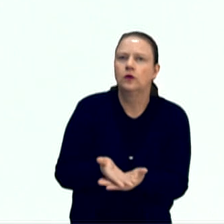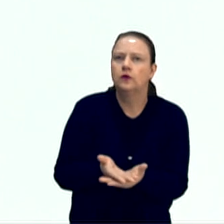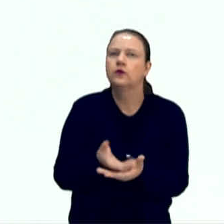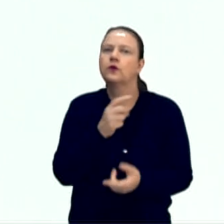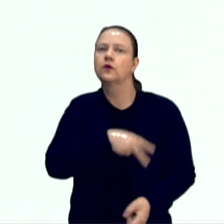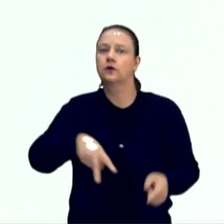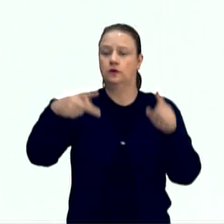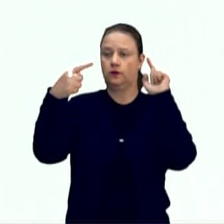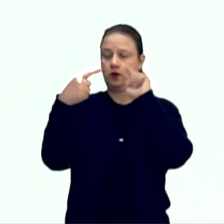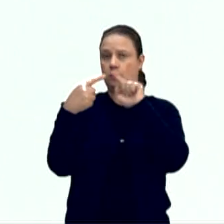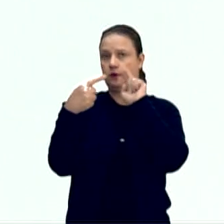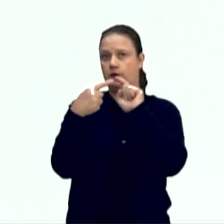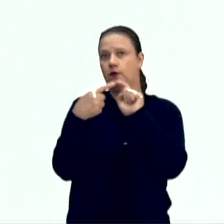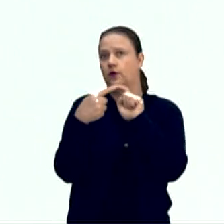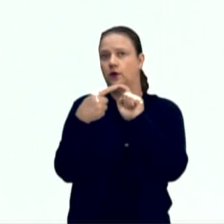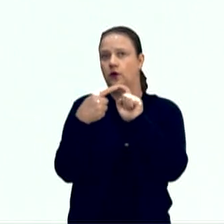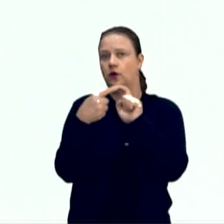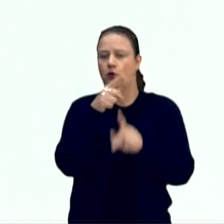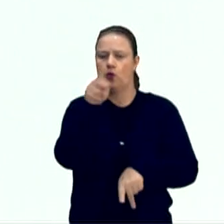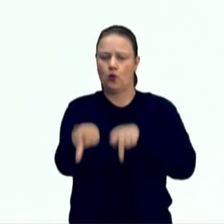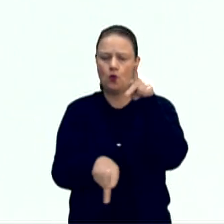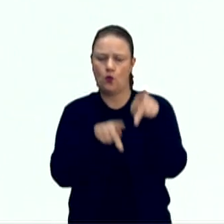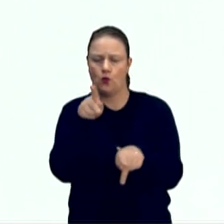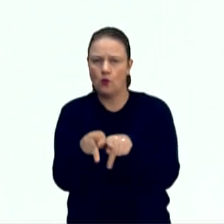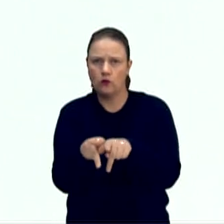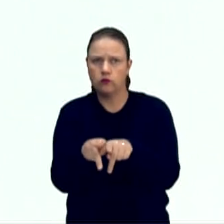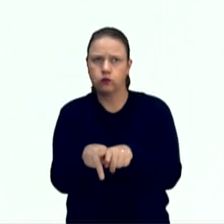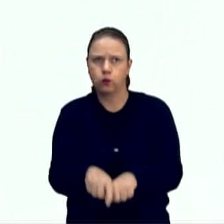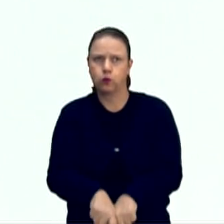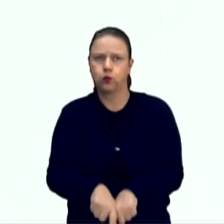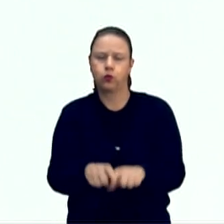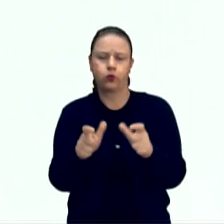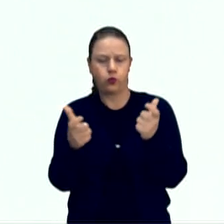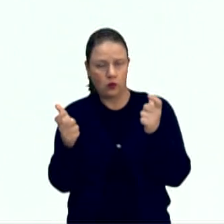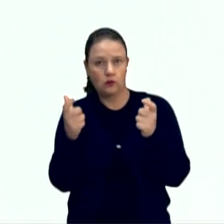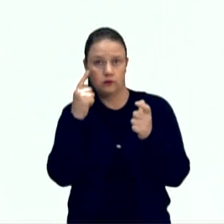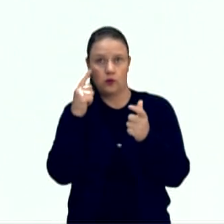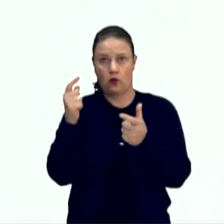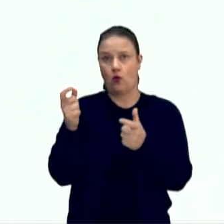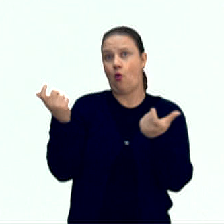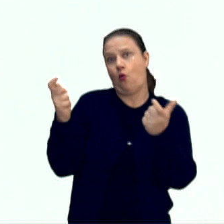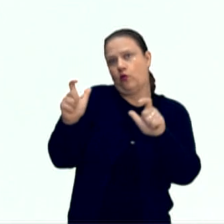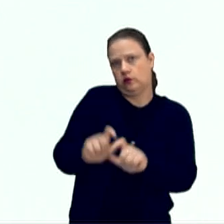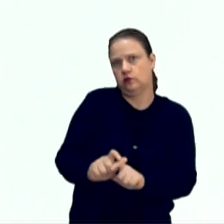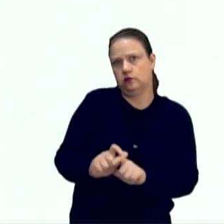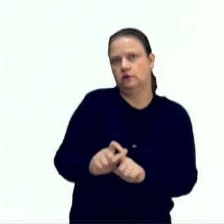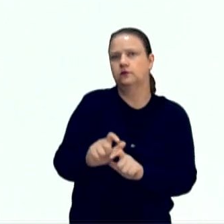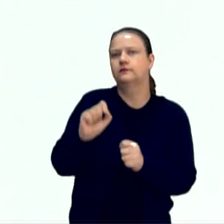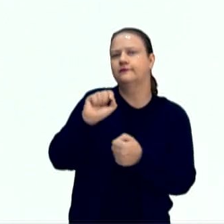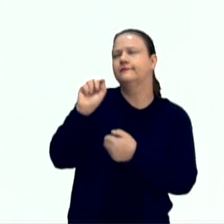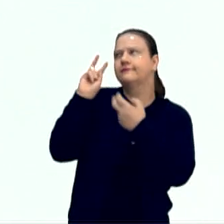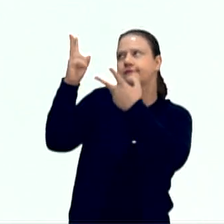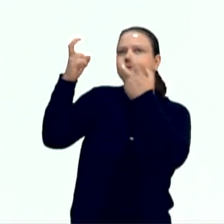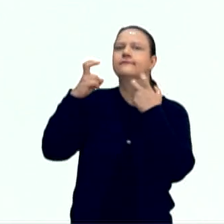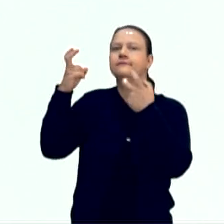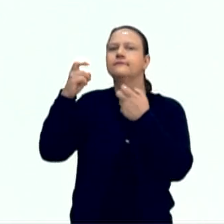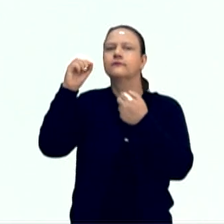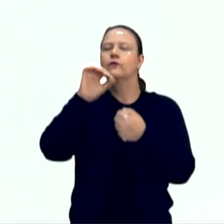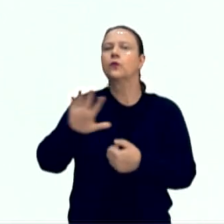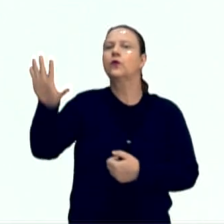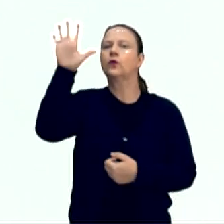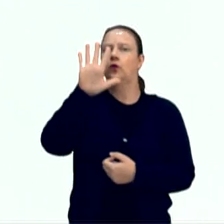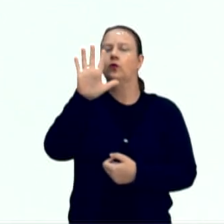a concentração populacional. Repare que nesse mapa que eu mostrei já em aulas anteriores, ok? Você tem